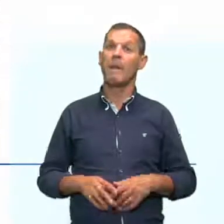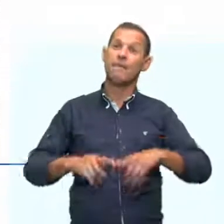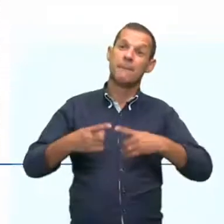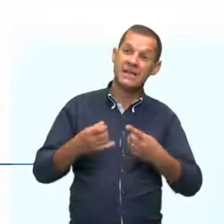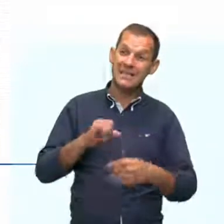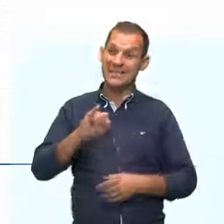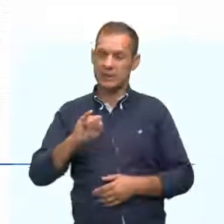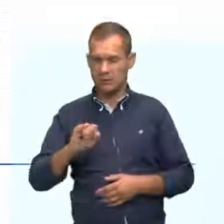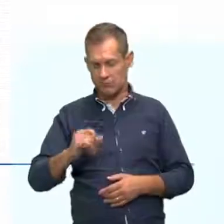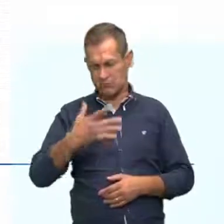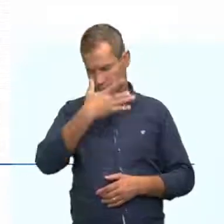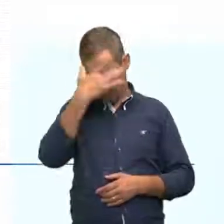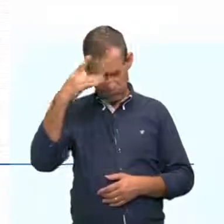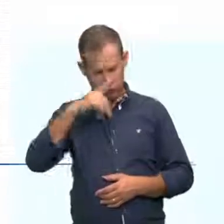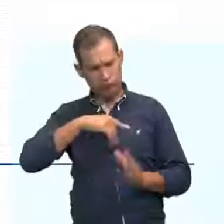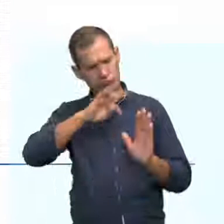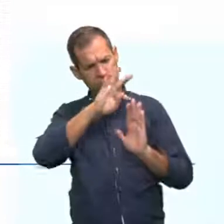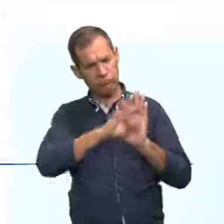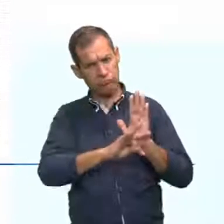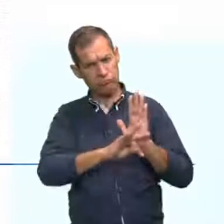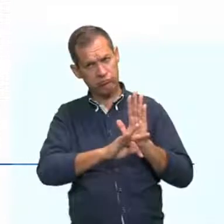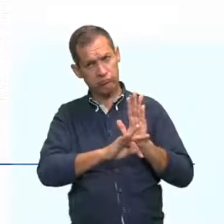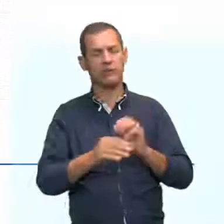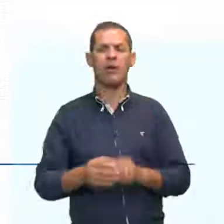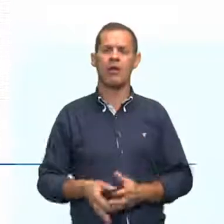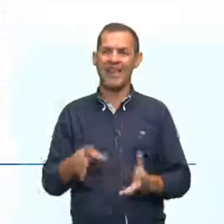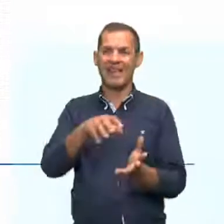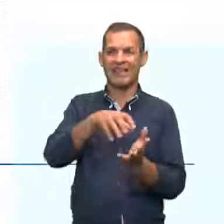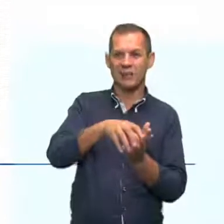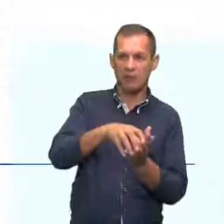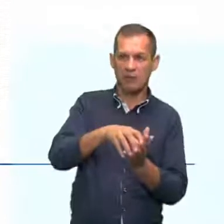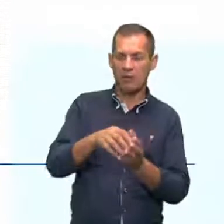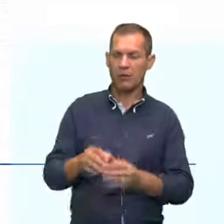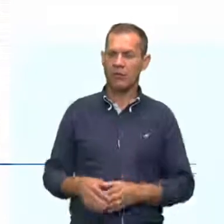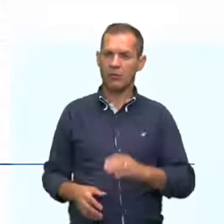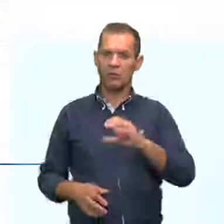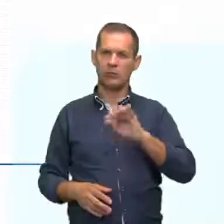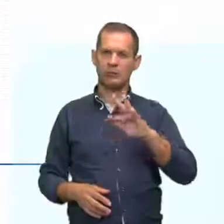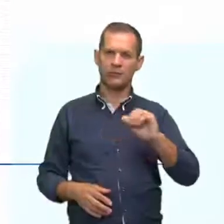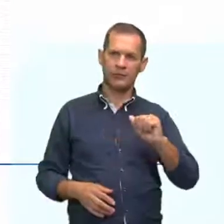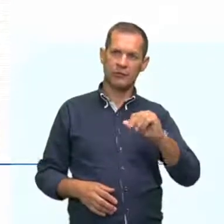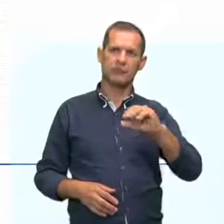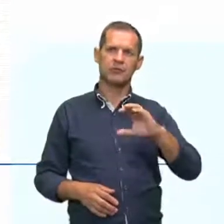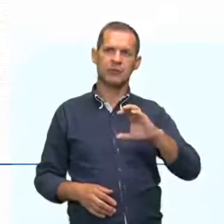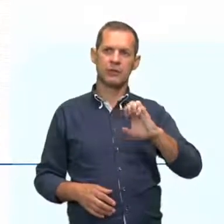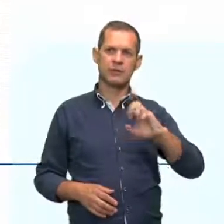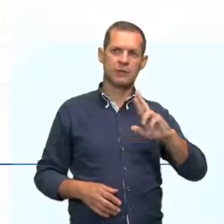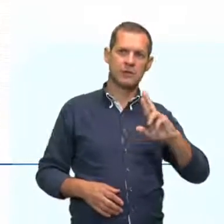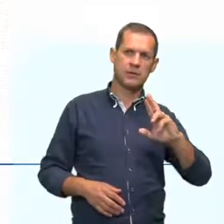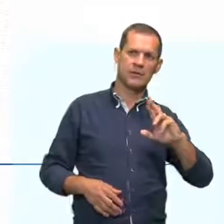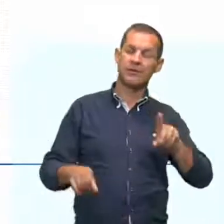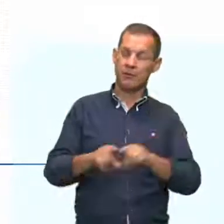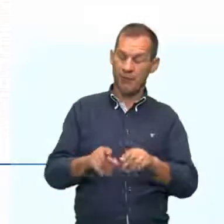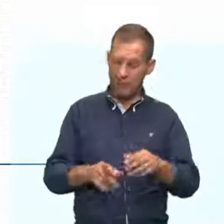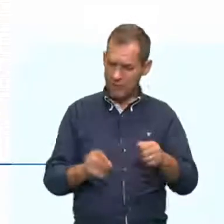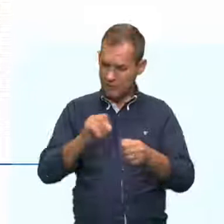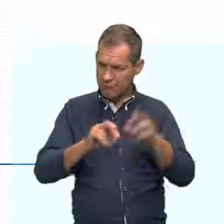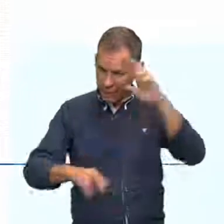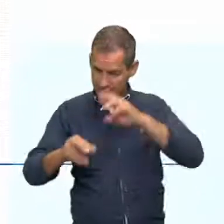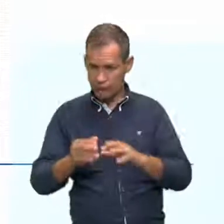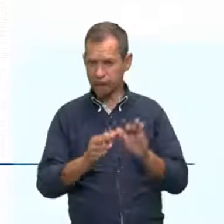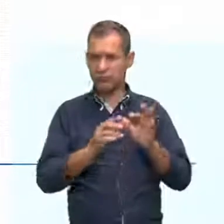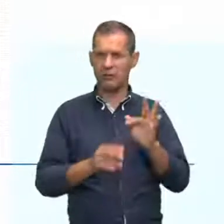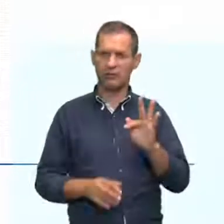Se alguém que pega um texto que foi criptografado com a cifra de César, ele consegue também fazer análise de